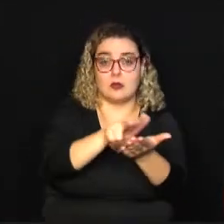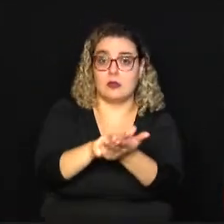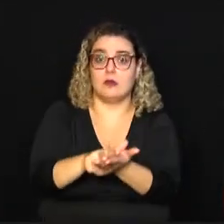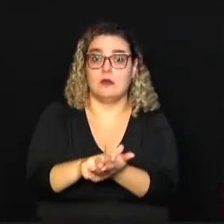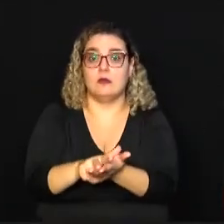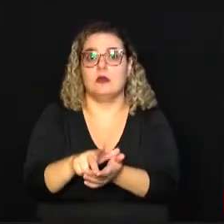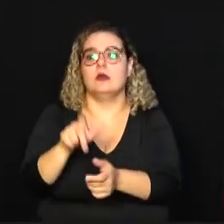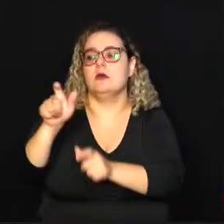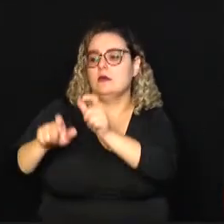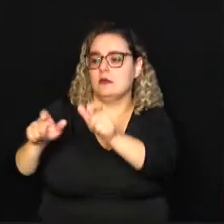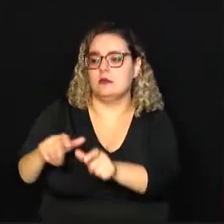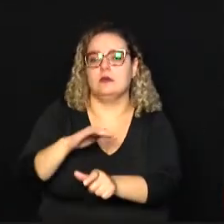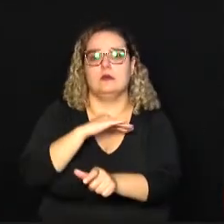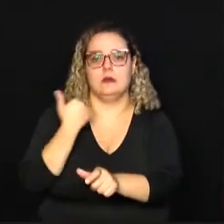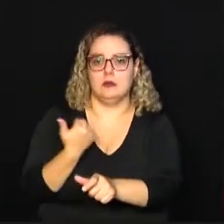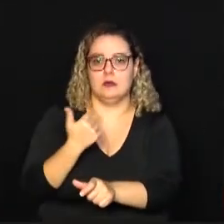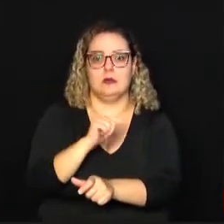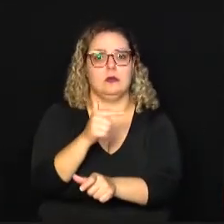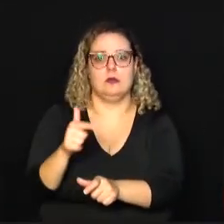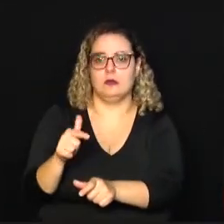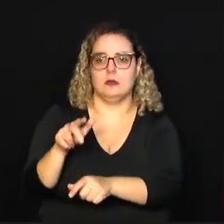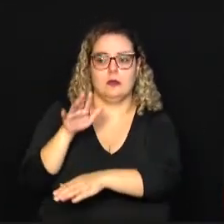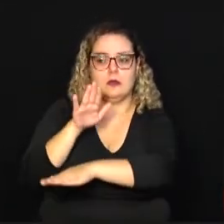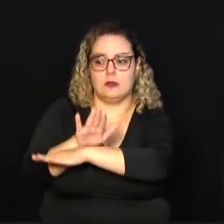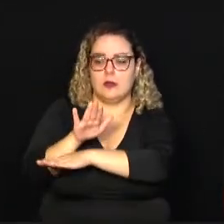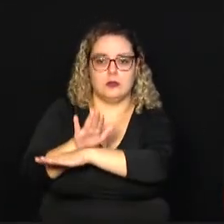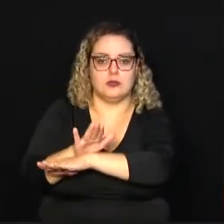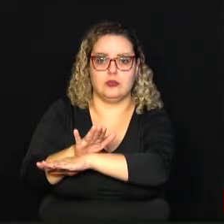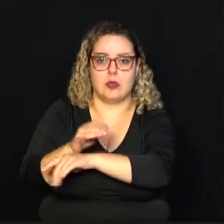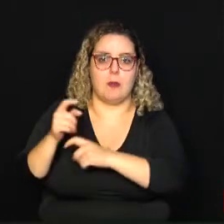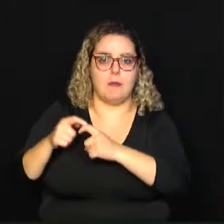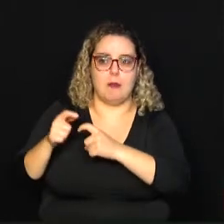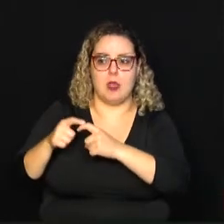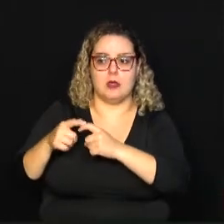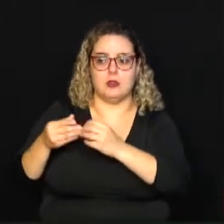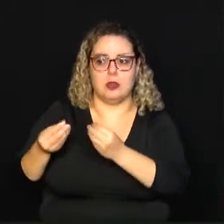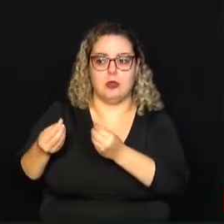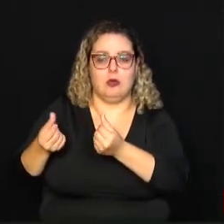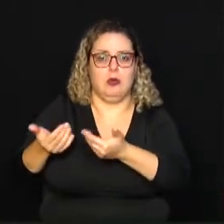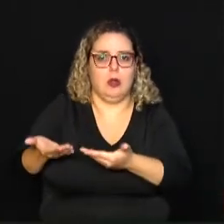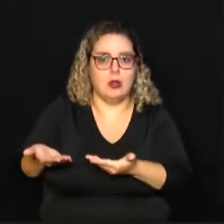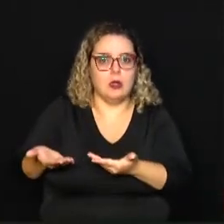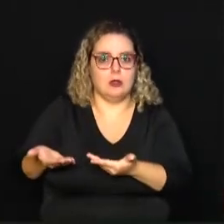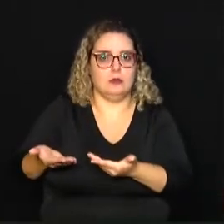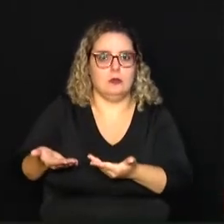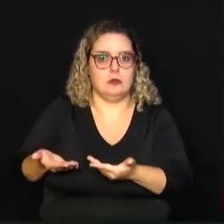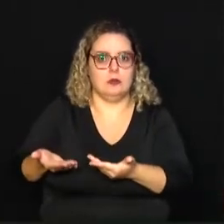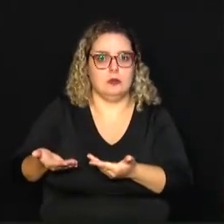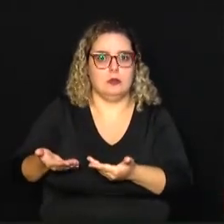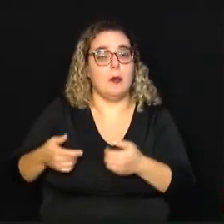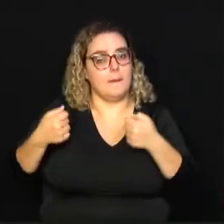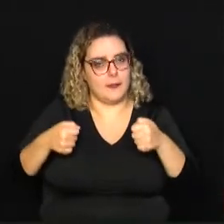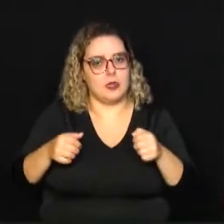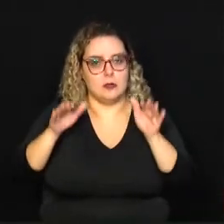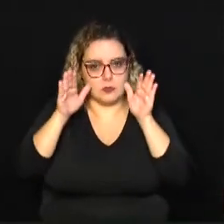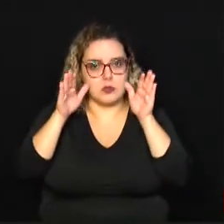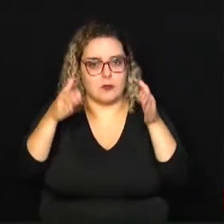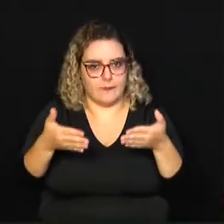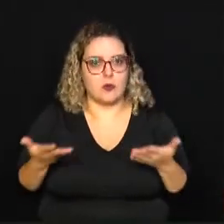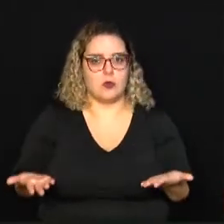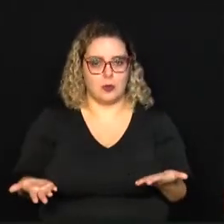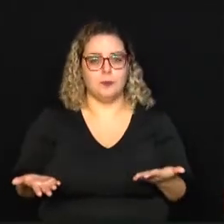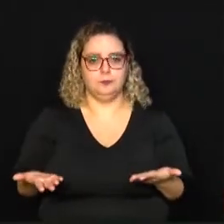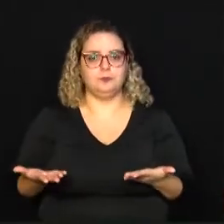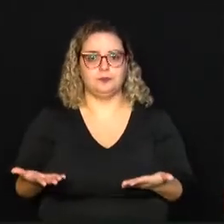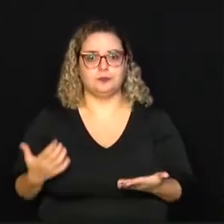acumulando vidas perdidas sem assistência adequada. Esse é o pulo, esse é o X da questão. Nós sabemos, né,